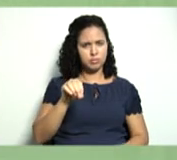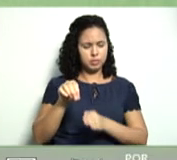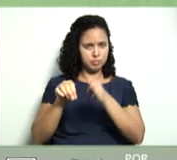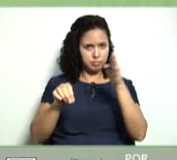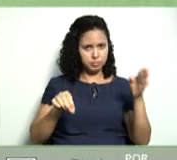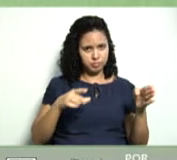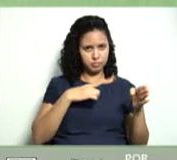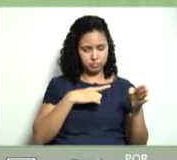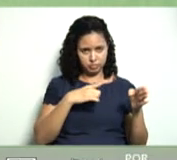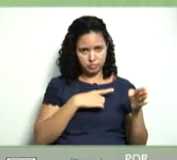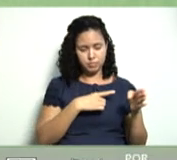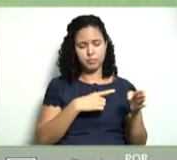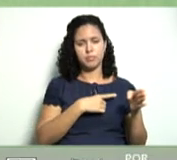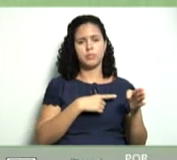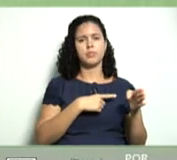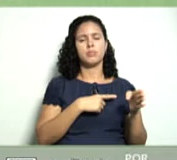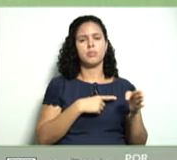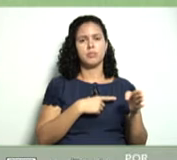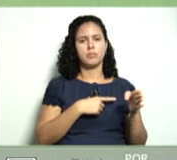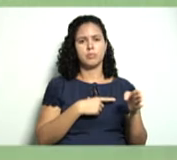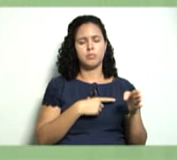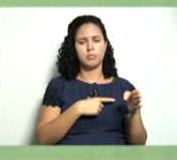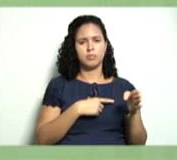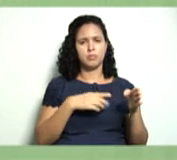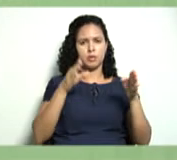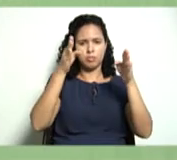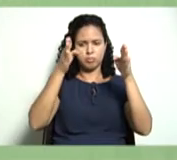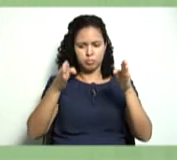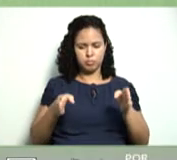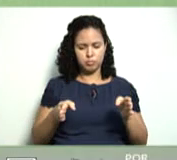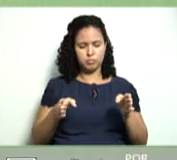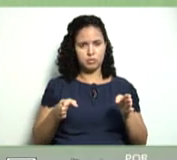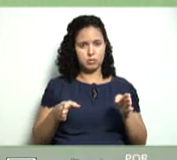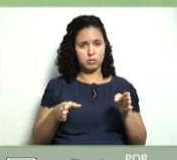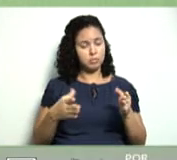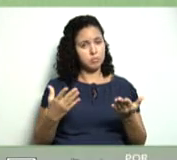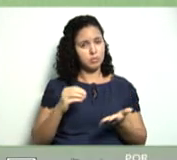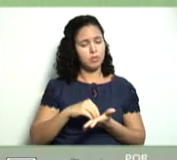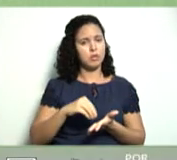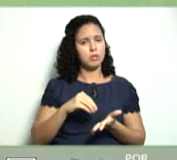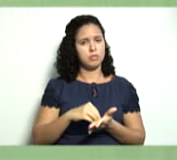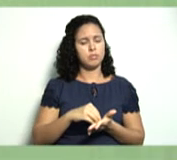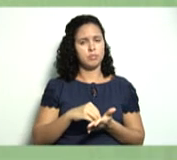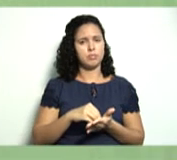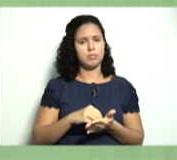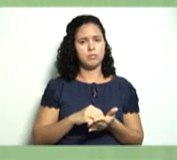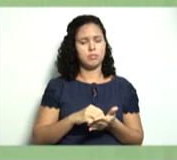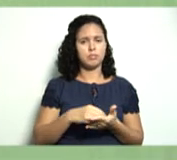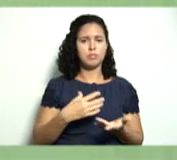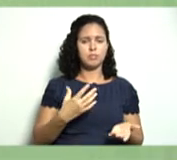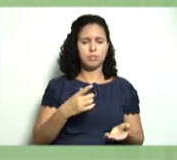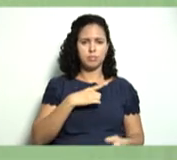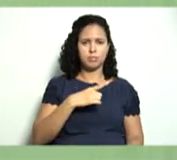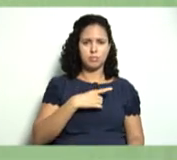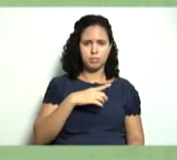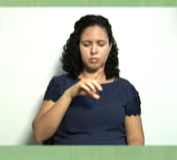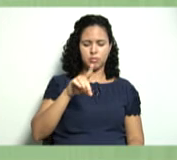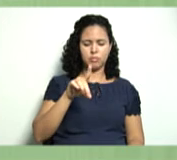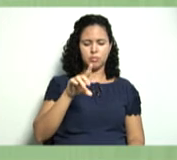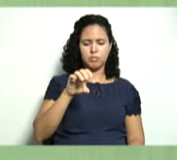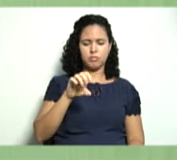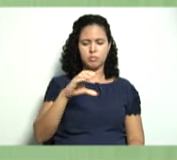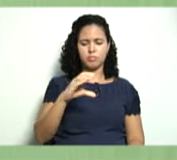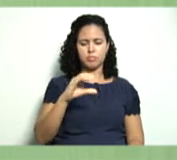justificado o papa tem de si mal tem então o que acontece